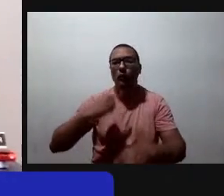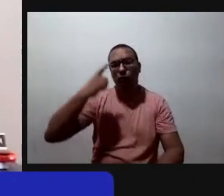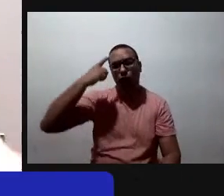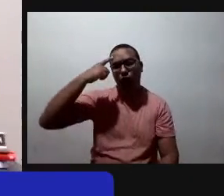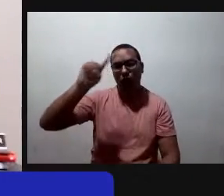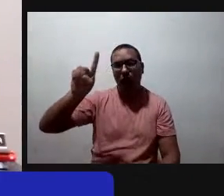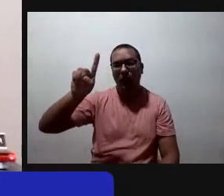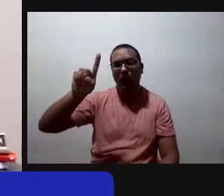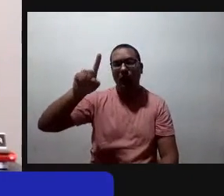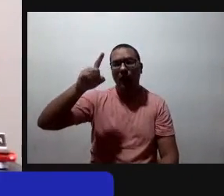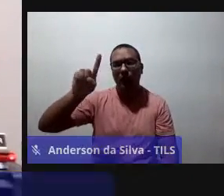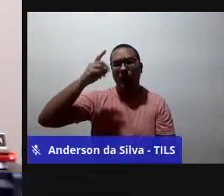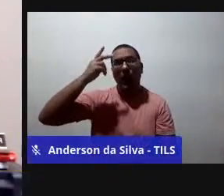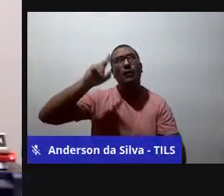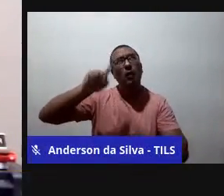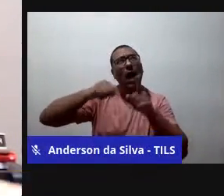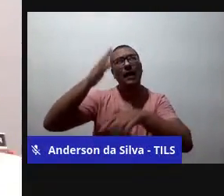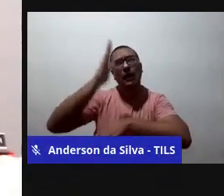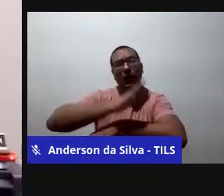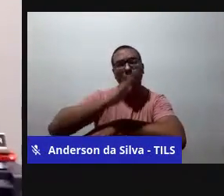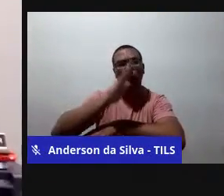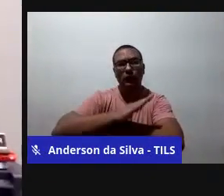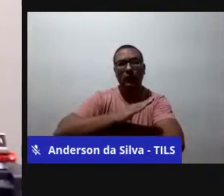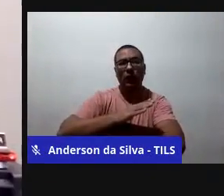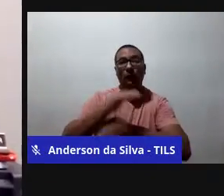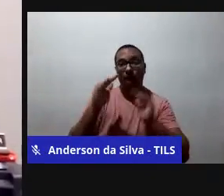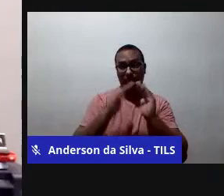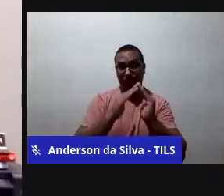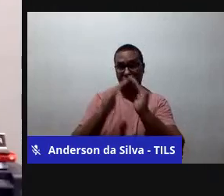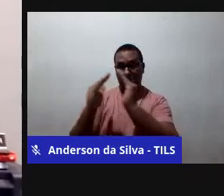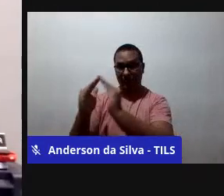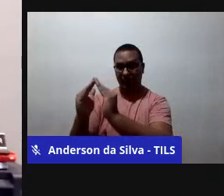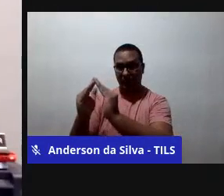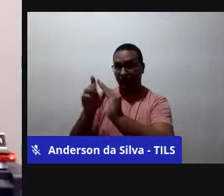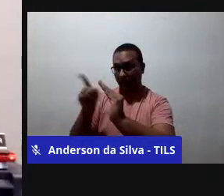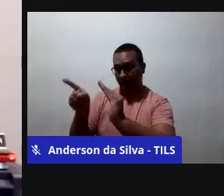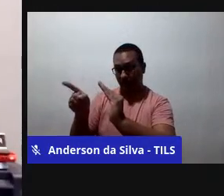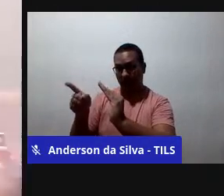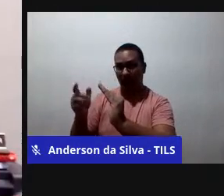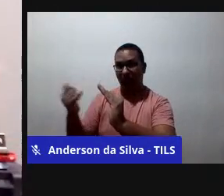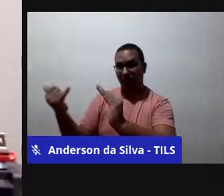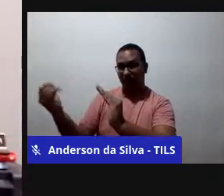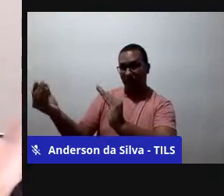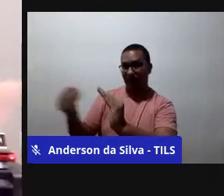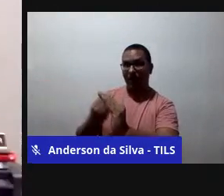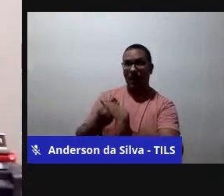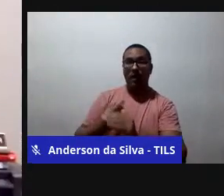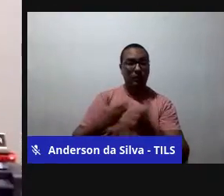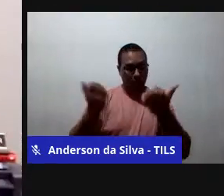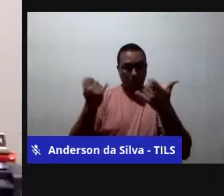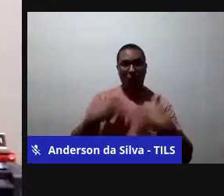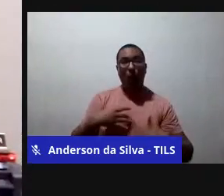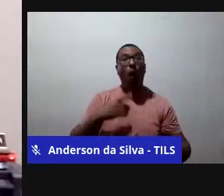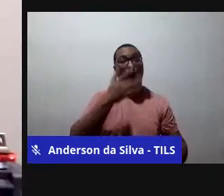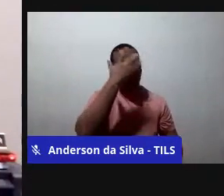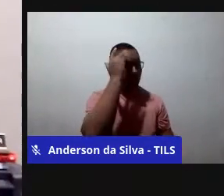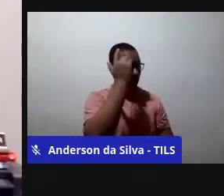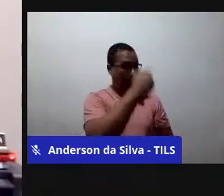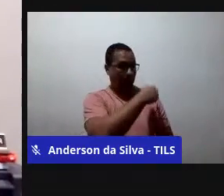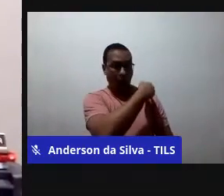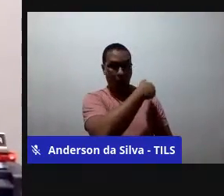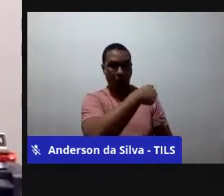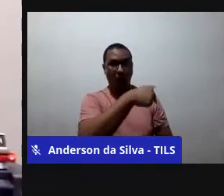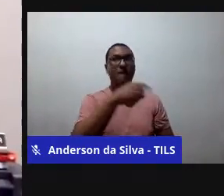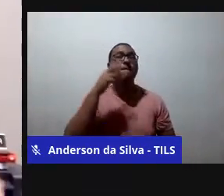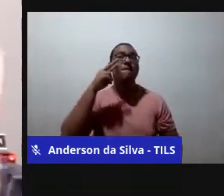nesse mesmo dia tarde, o filho do vizinho aqui, ele veio e falou assim, olha, alguém estava passando na rua e viu a